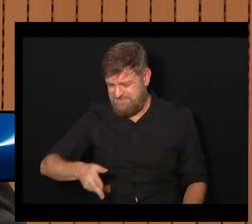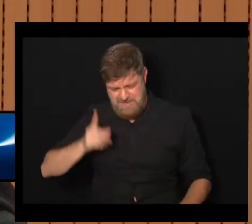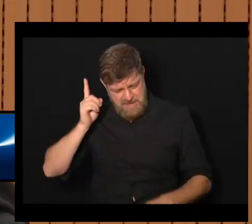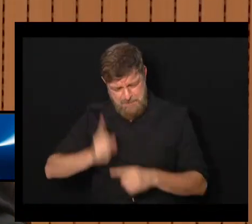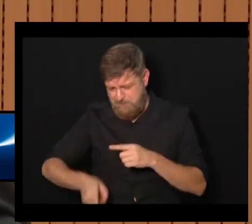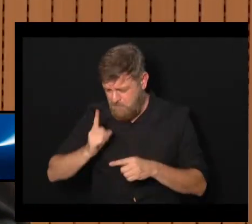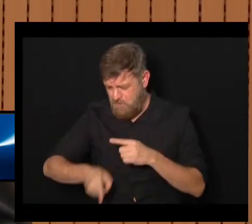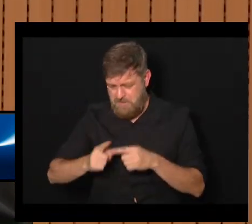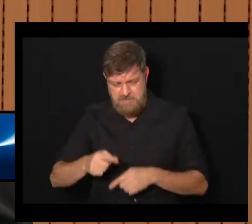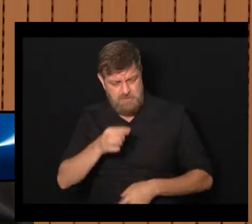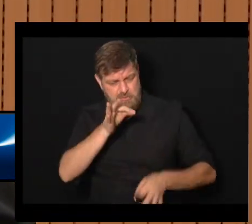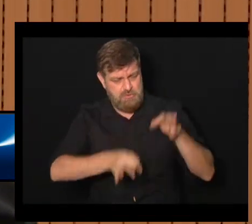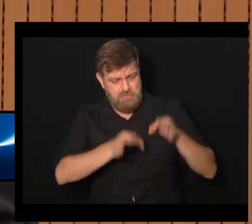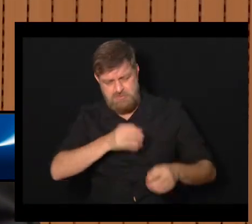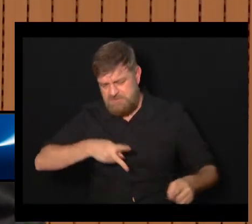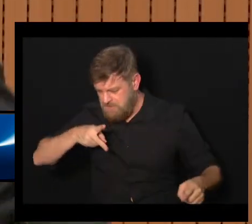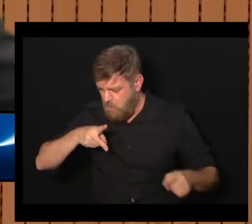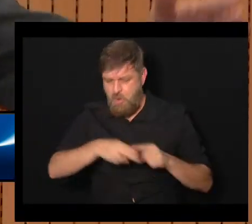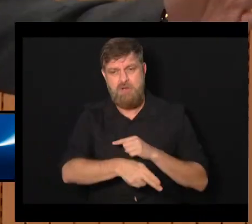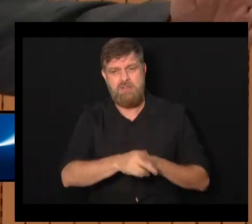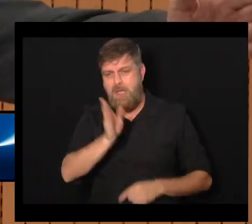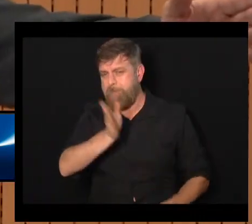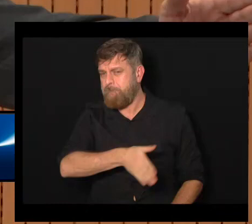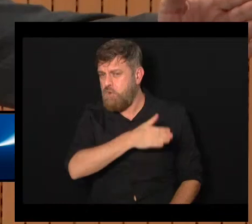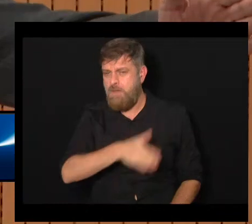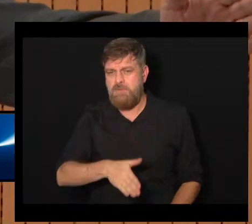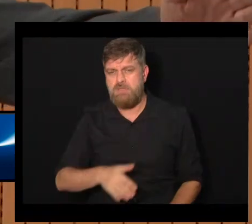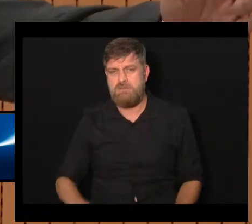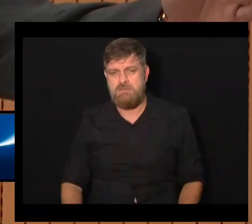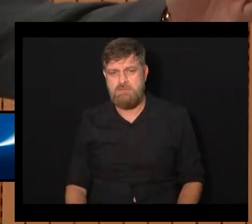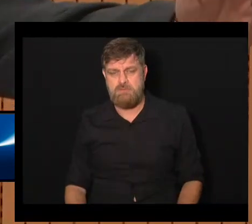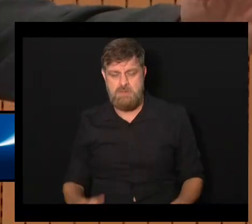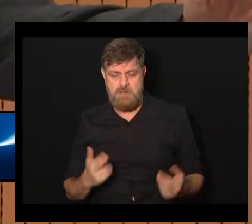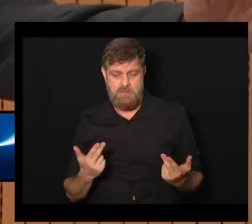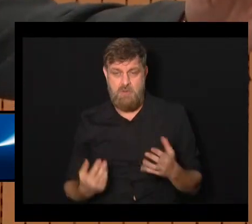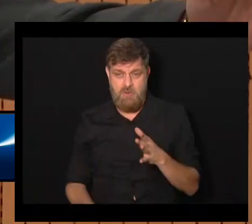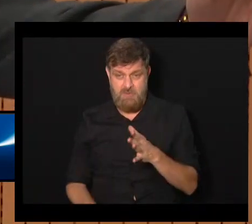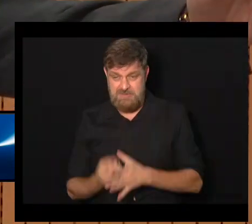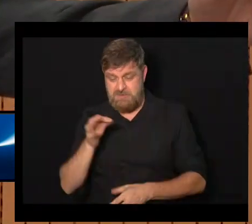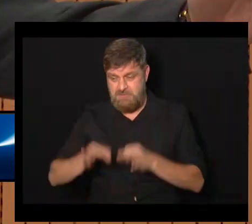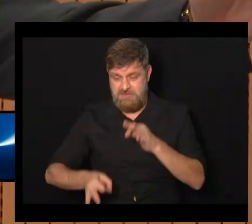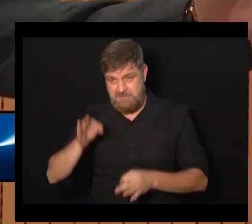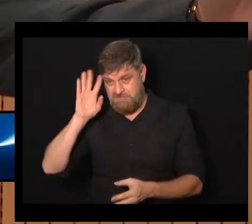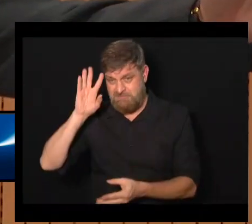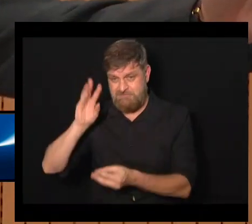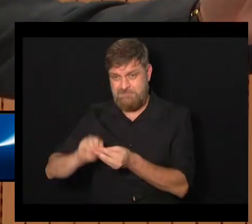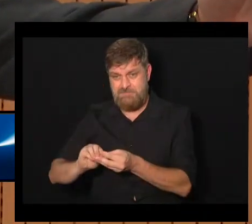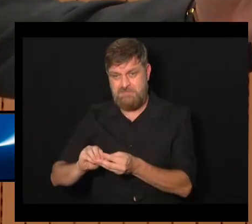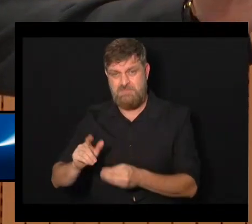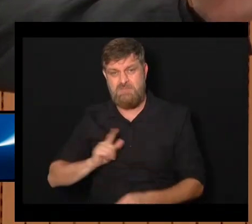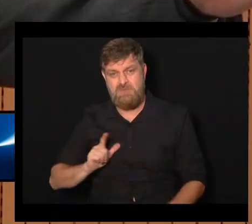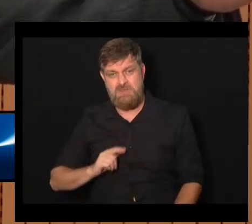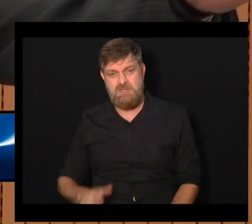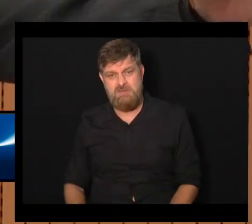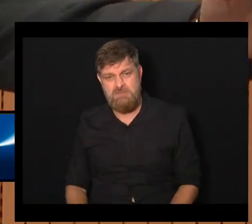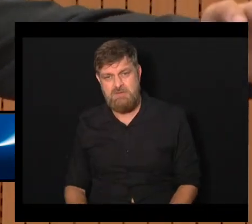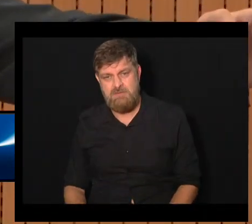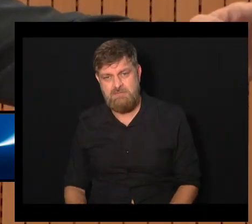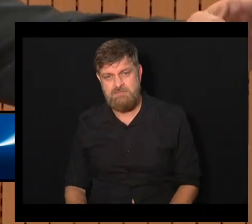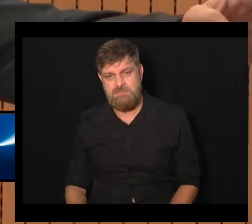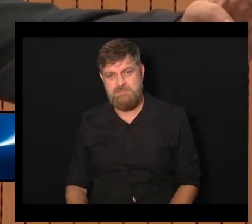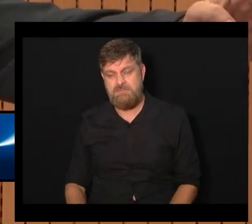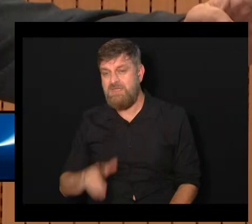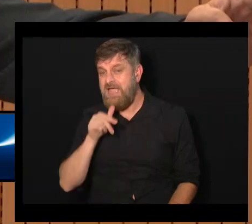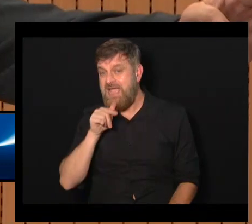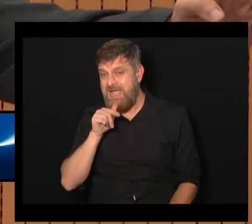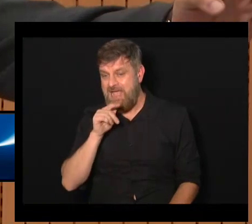pelo Poder Judiciário, né, como foi agora recentemente uma decisão da Justiça em relação ao aumento abusivo na conta de